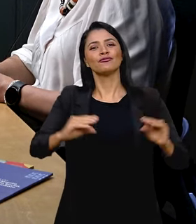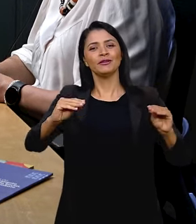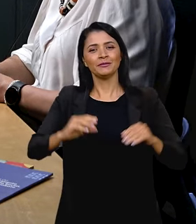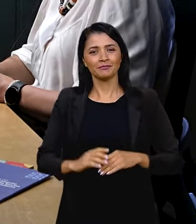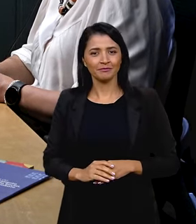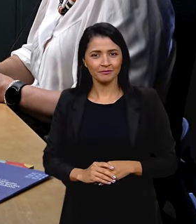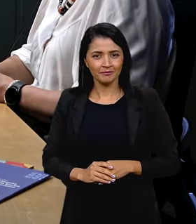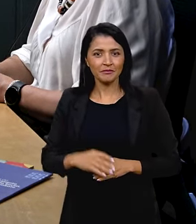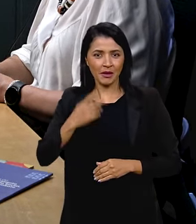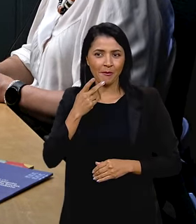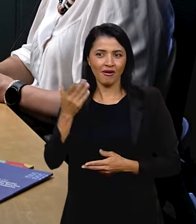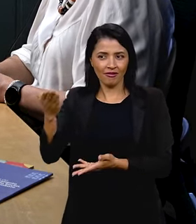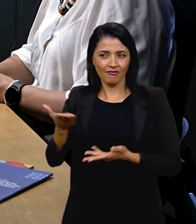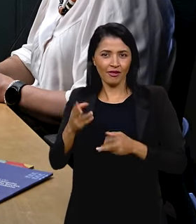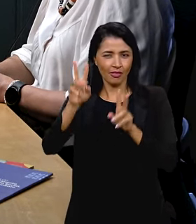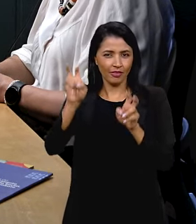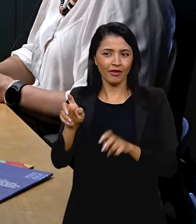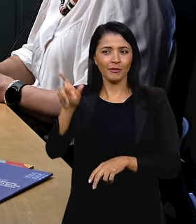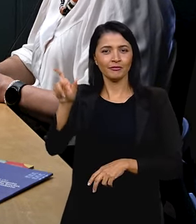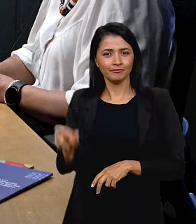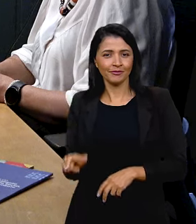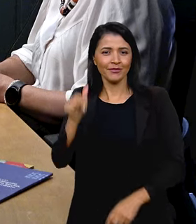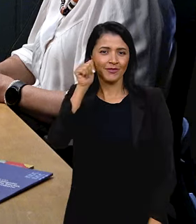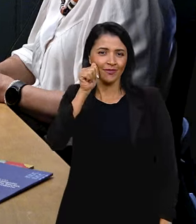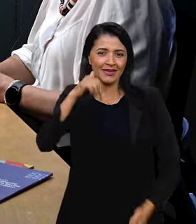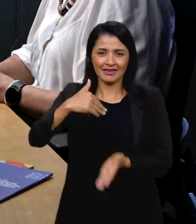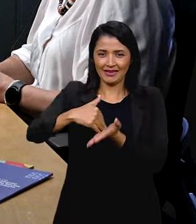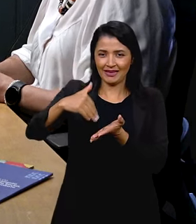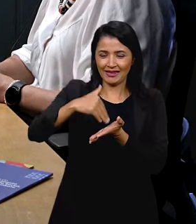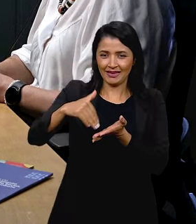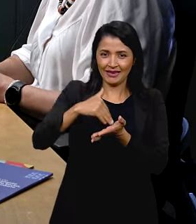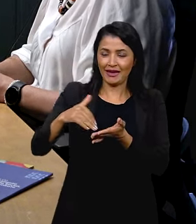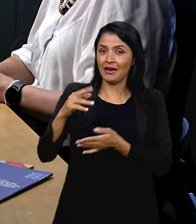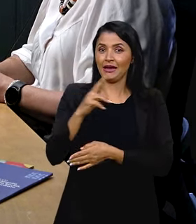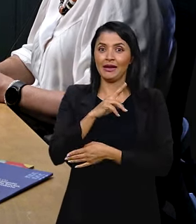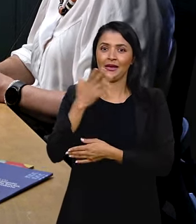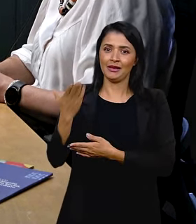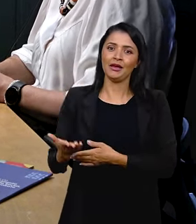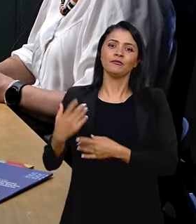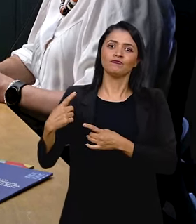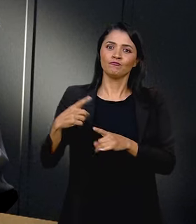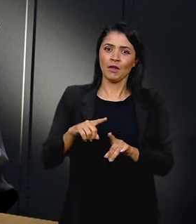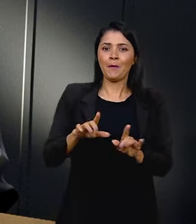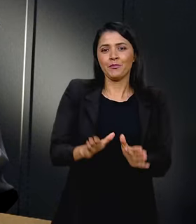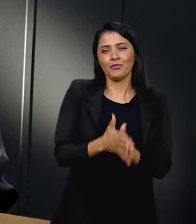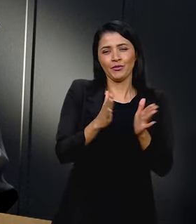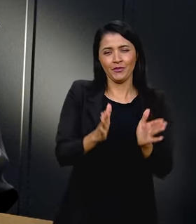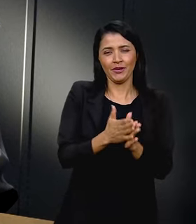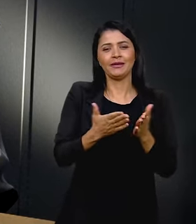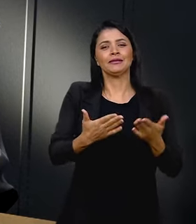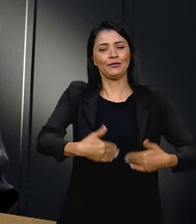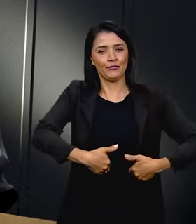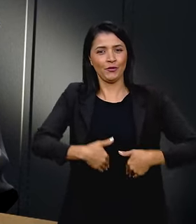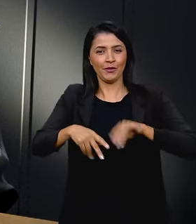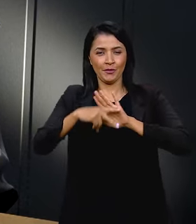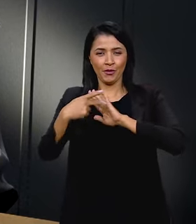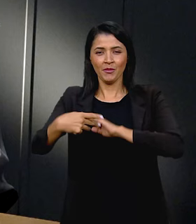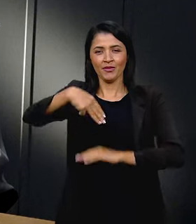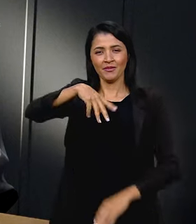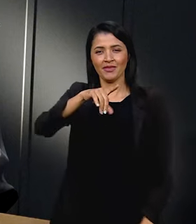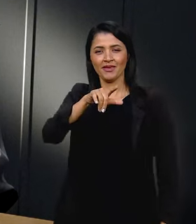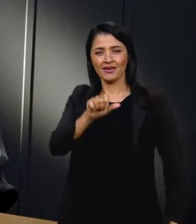mapa da Fome para falar sobre esse tema convidamos a secretária extraordinária de combate a pobreza e a fome do